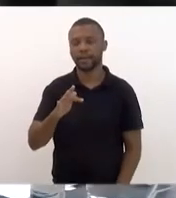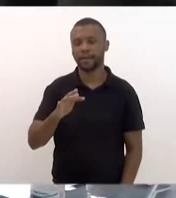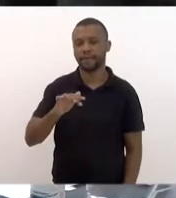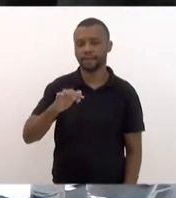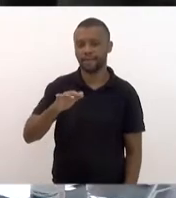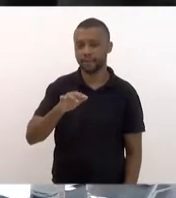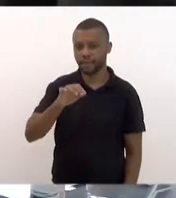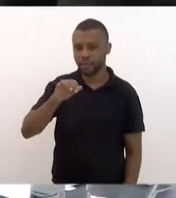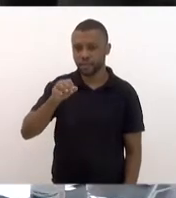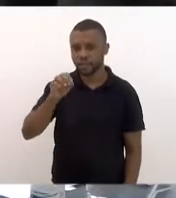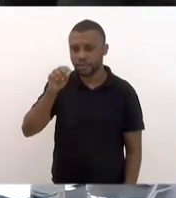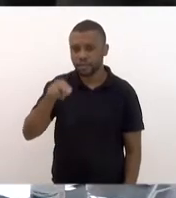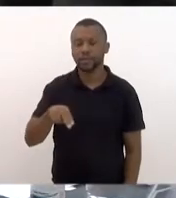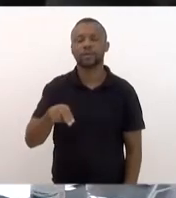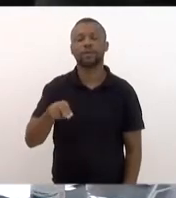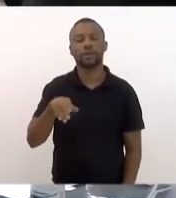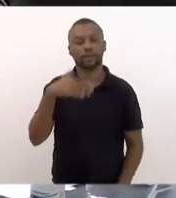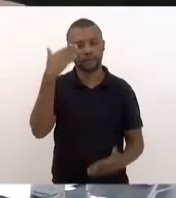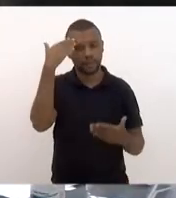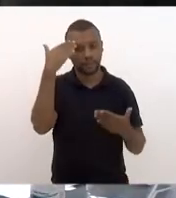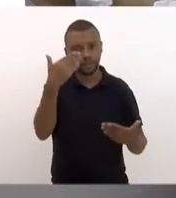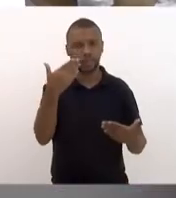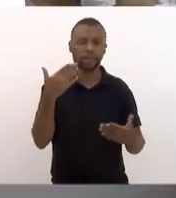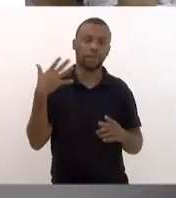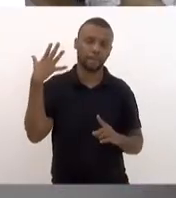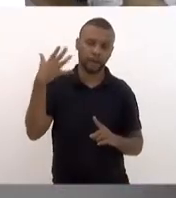palavra, agradecendo mais uma vez pela participação.